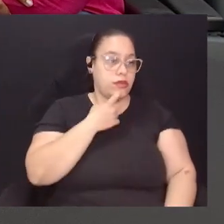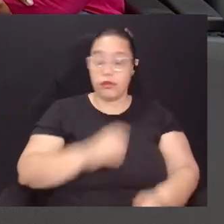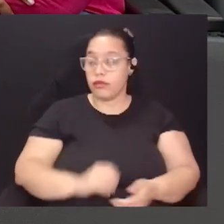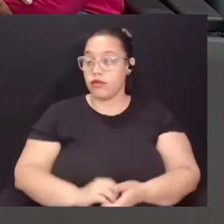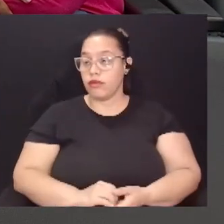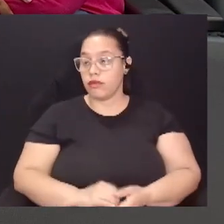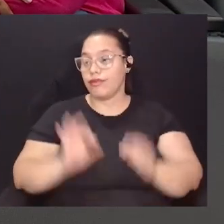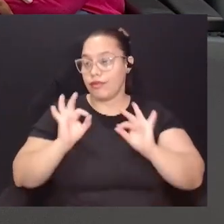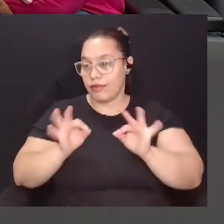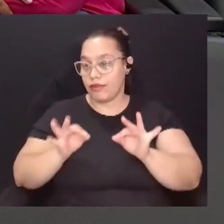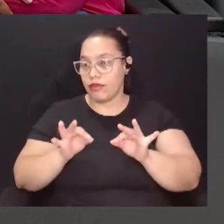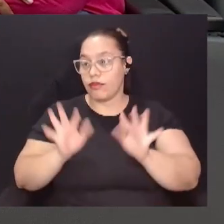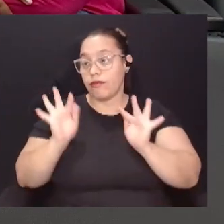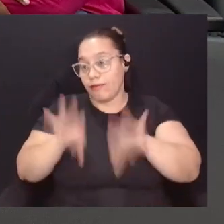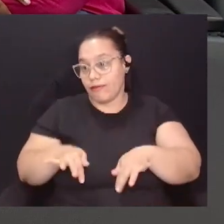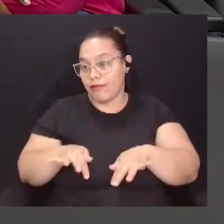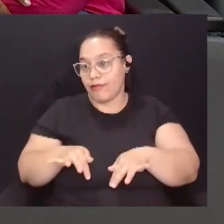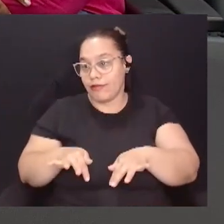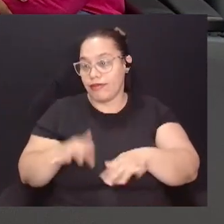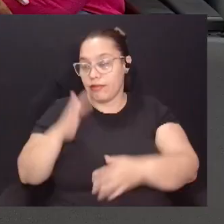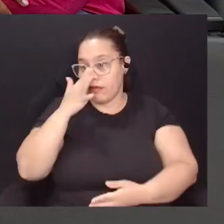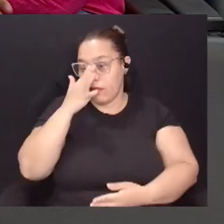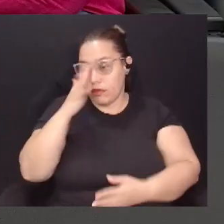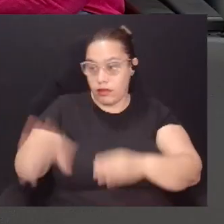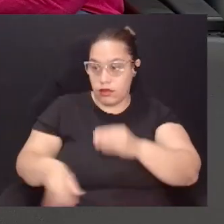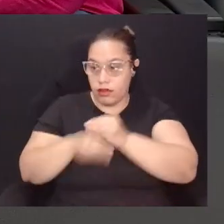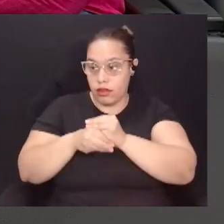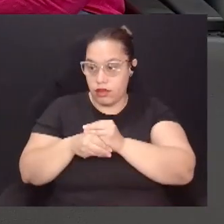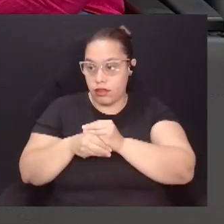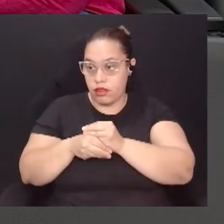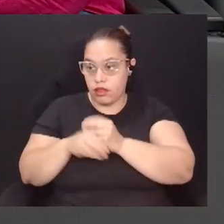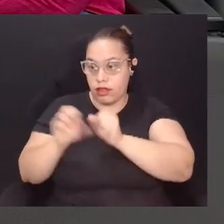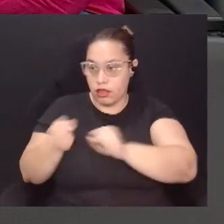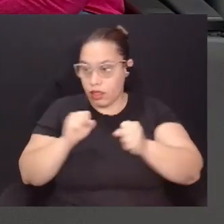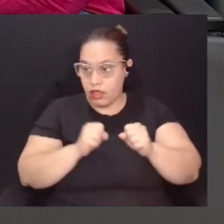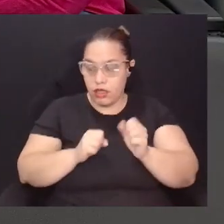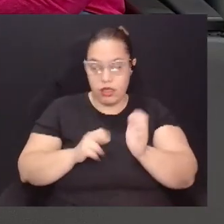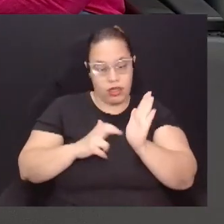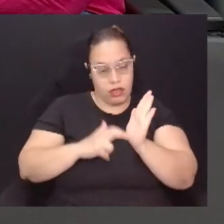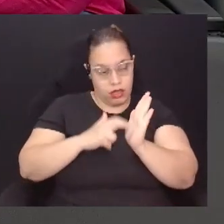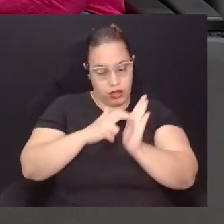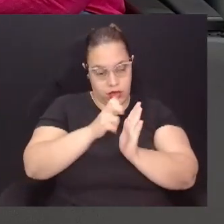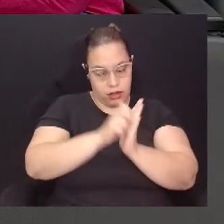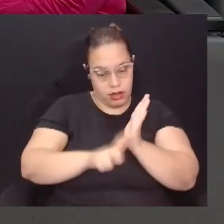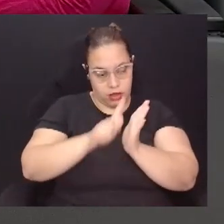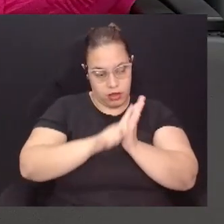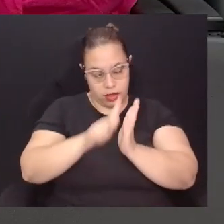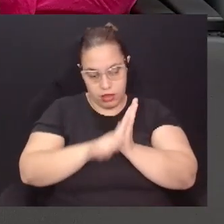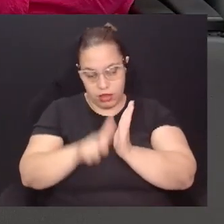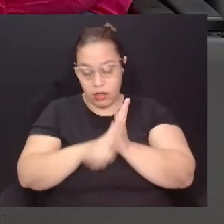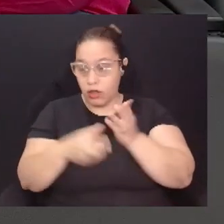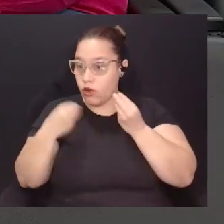de Campinas. Tá certo. Agora, por fim, a gente vai falar sobre a emenda da lavagem das escadarias, não é isso? Como que